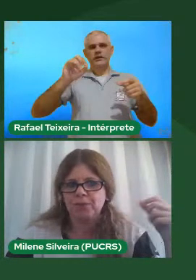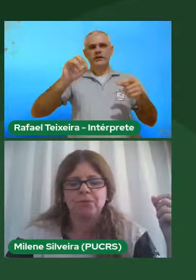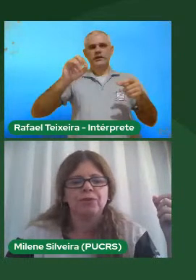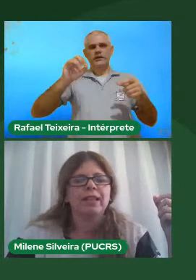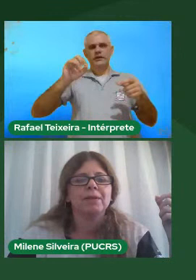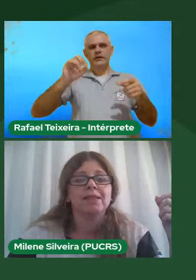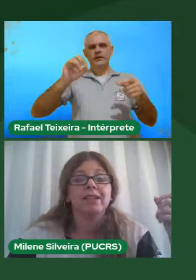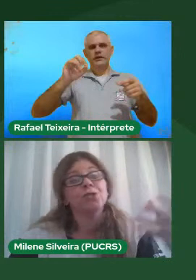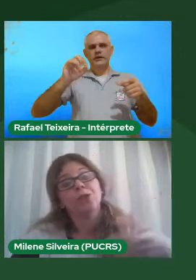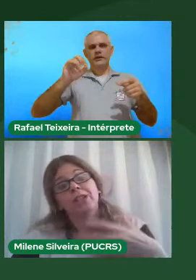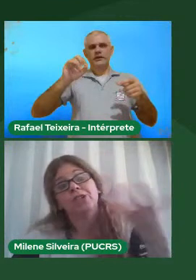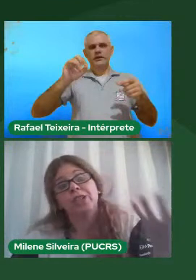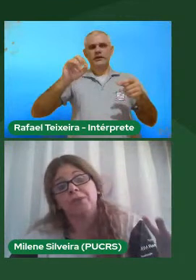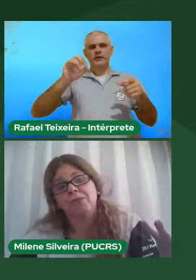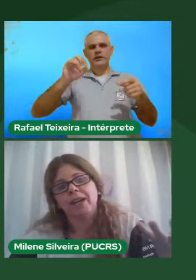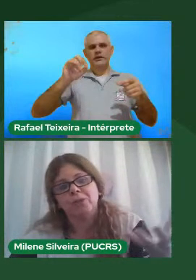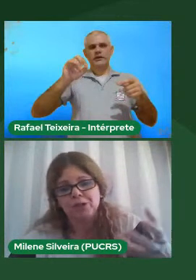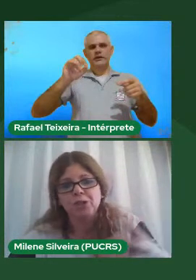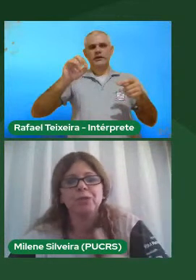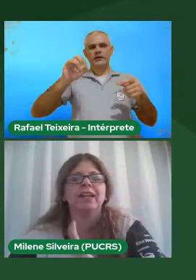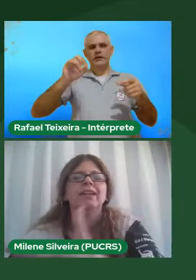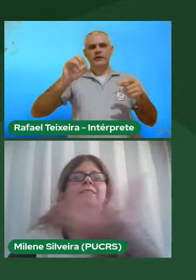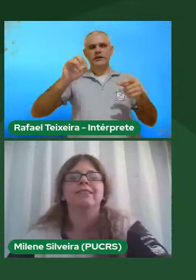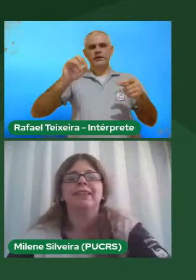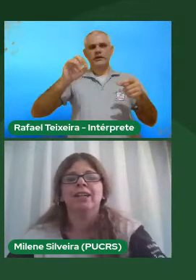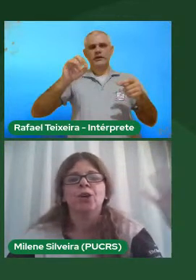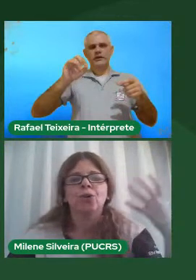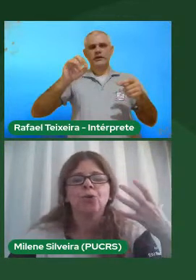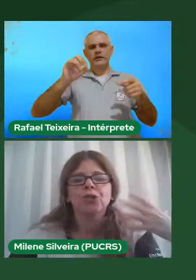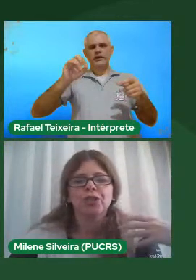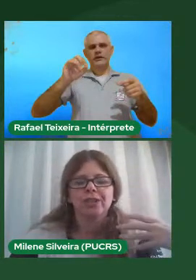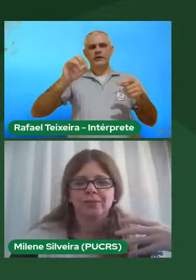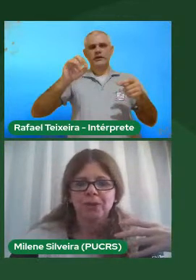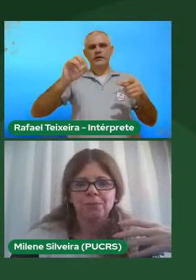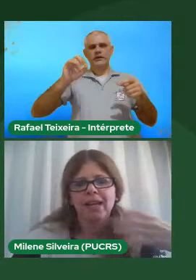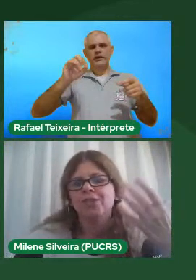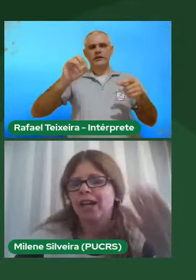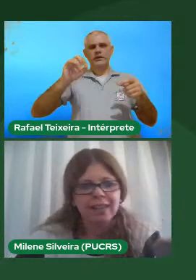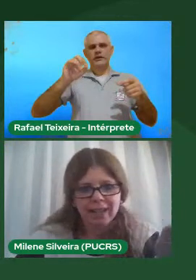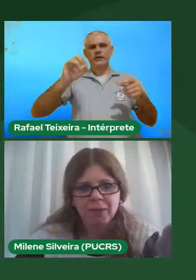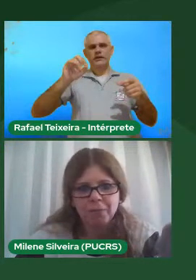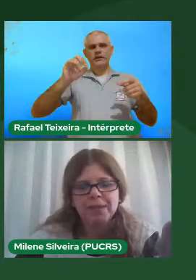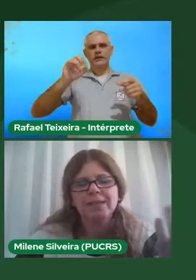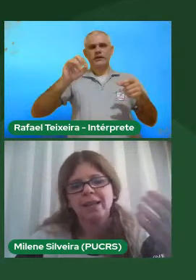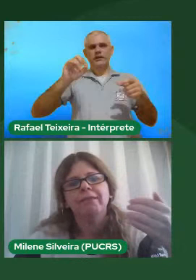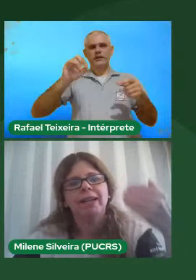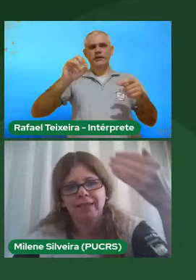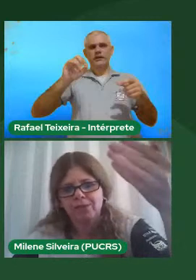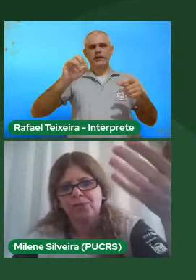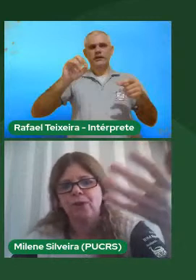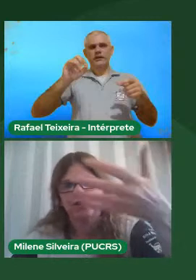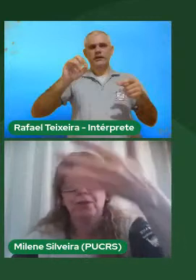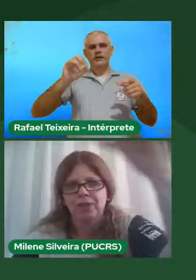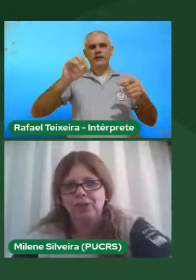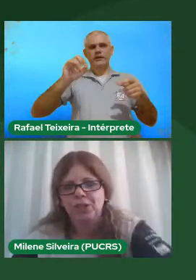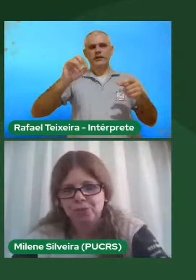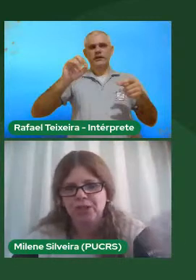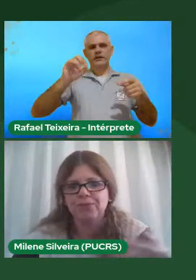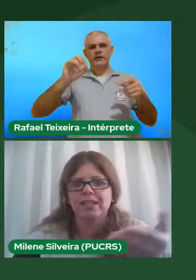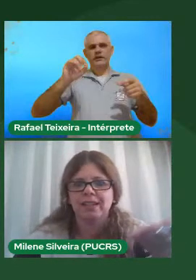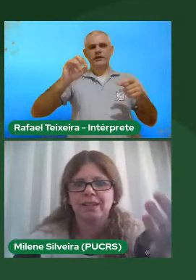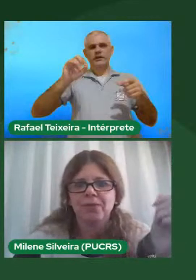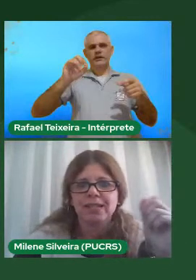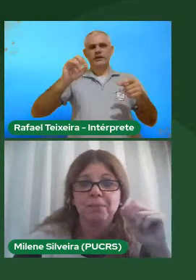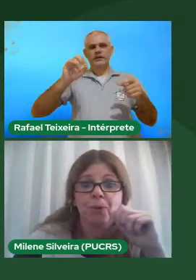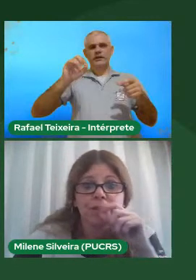Ano que vem vamos aproveitar bastante, quando a gente está no evento, para a gente poder curtir o ambiente. Aqui não é um passeio, é do lado de fora do evento que a gente